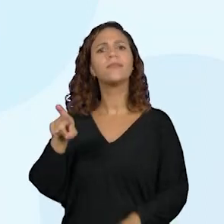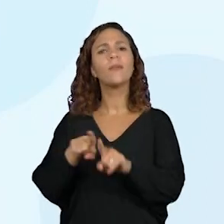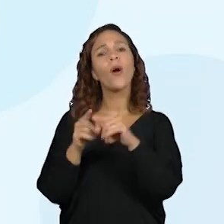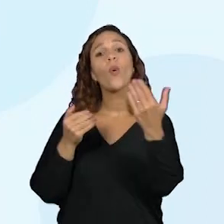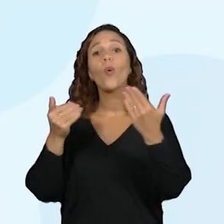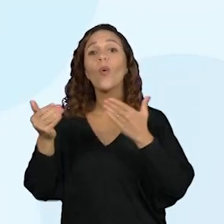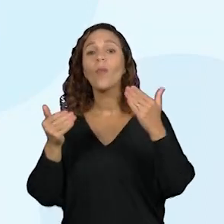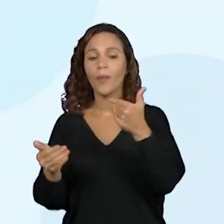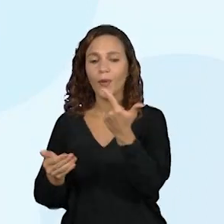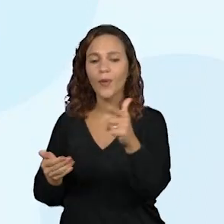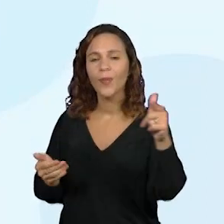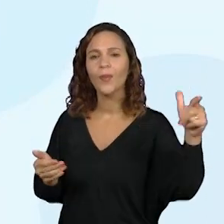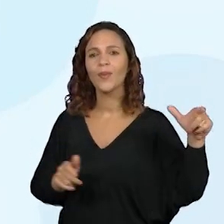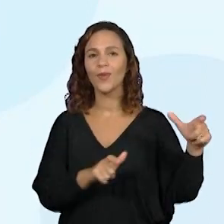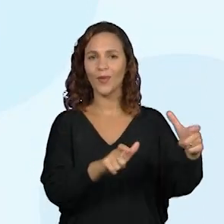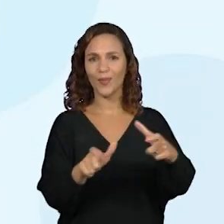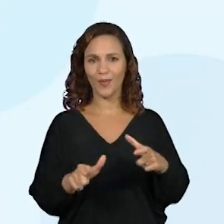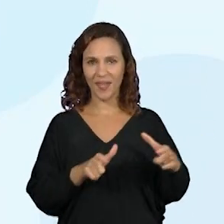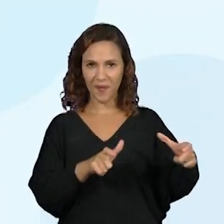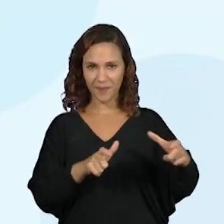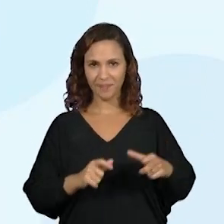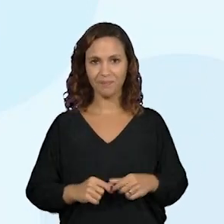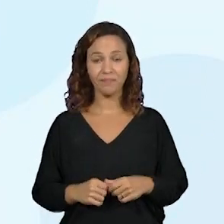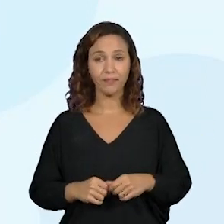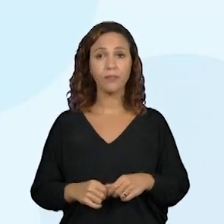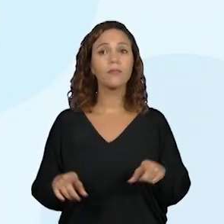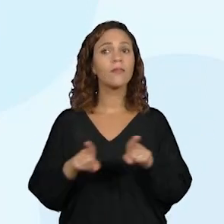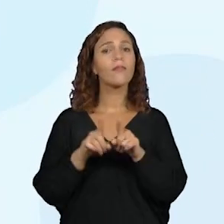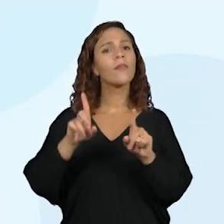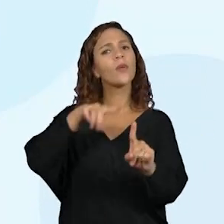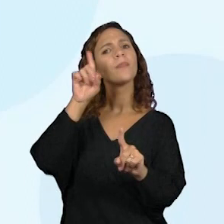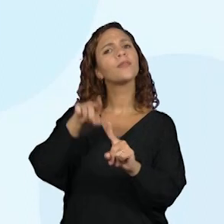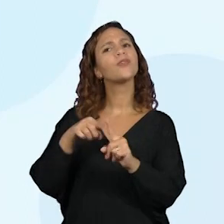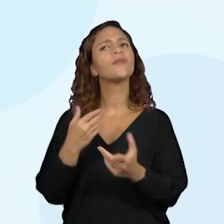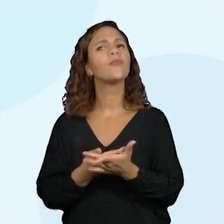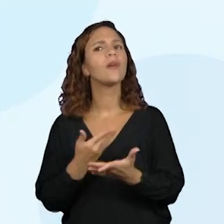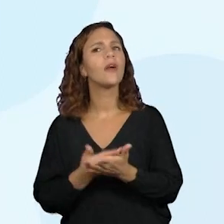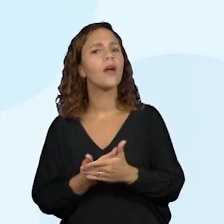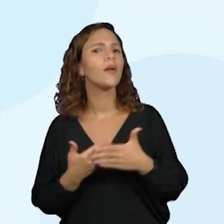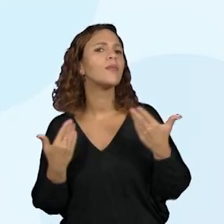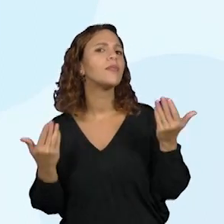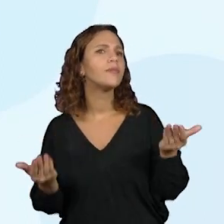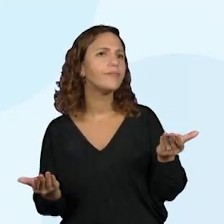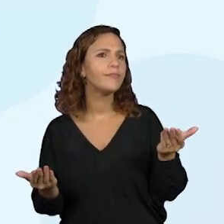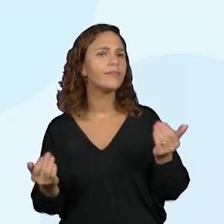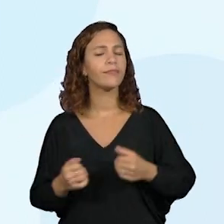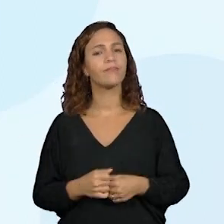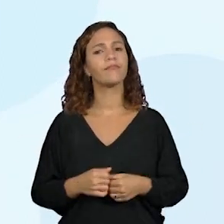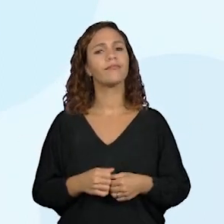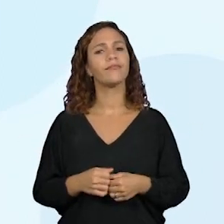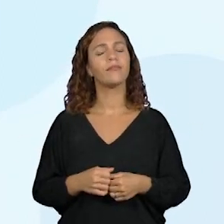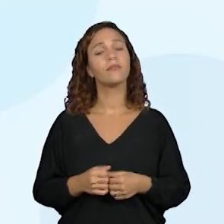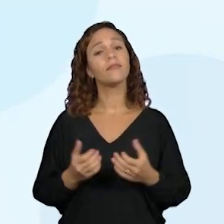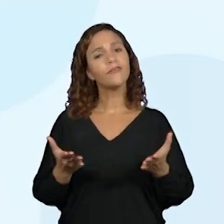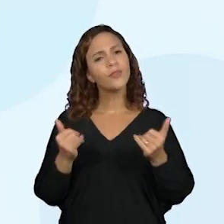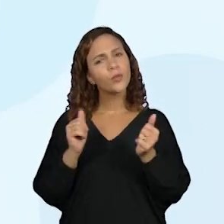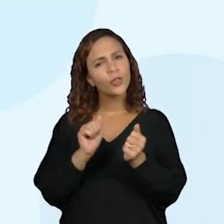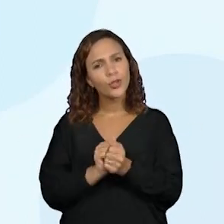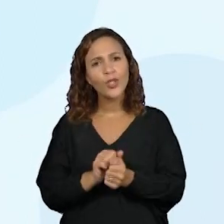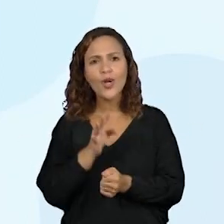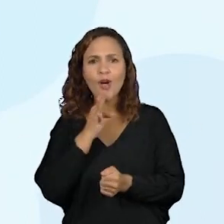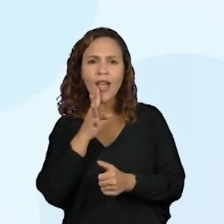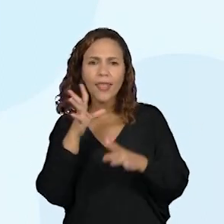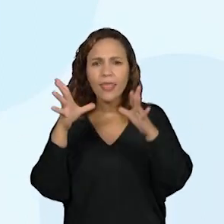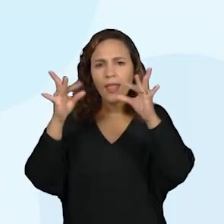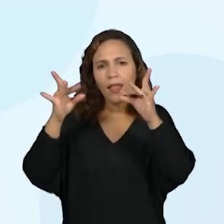comparando-os aos de outros ambientes e o objetivo dessa aula é que nós vamos conhecer mais